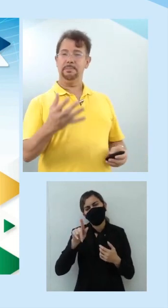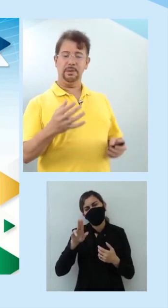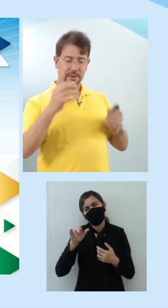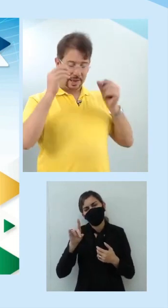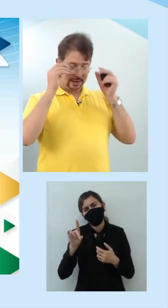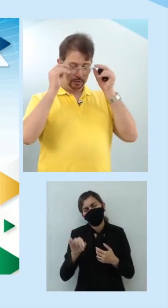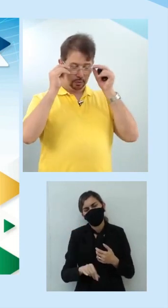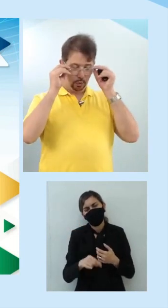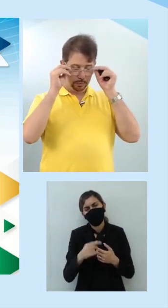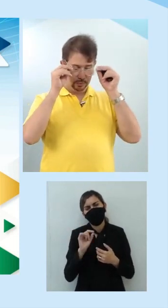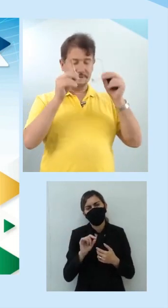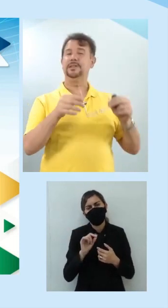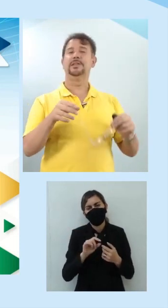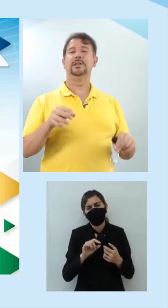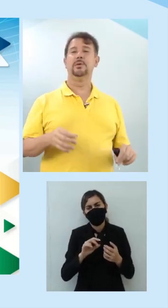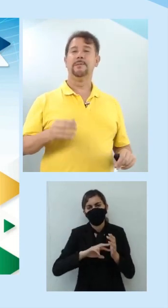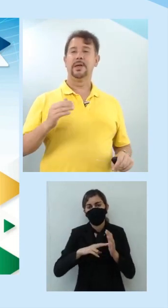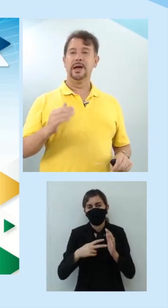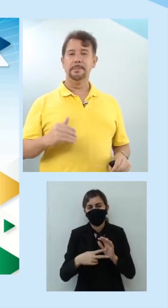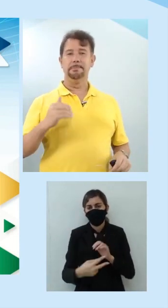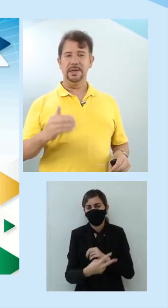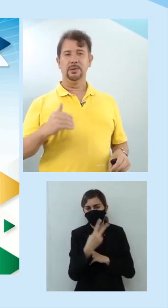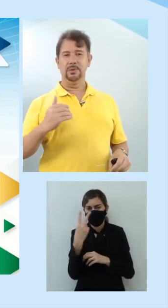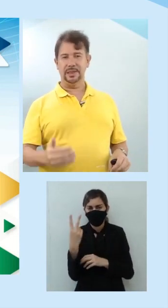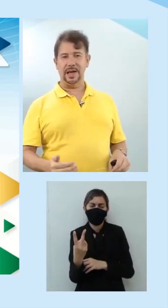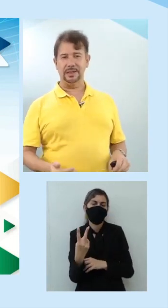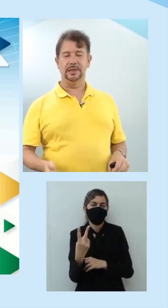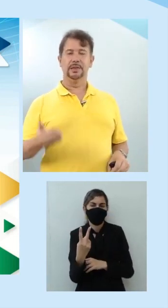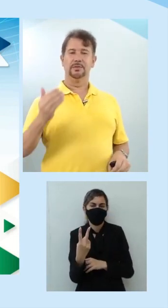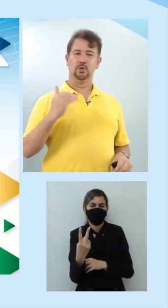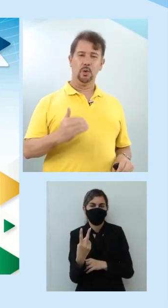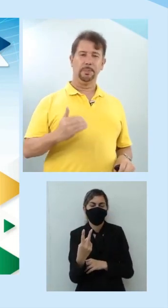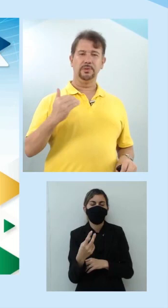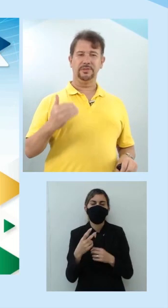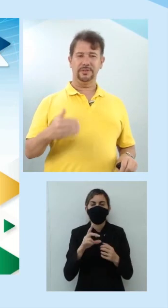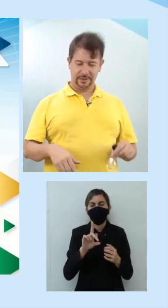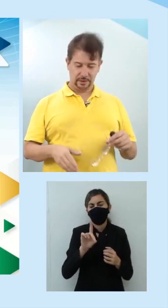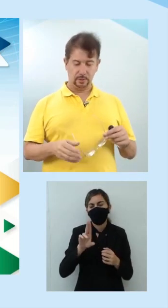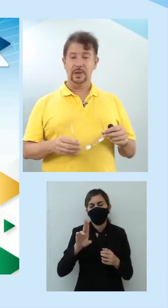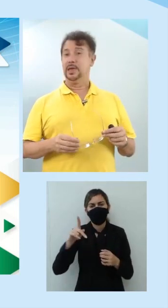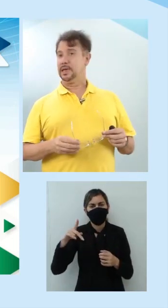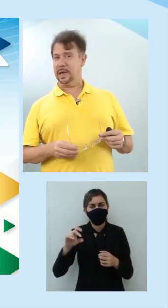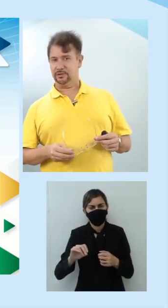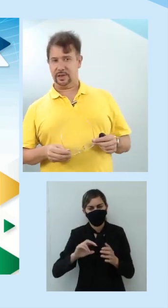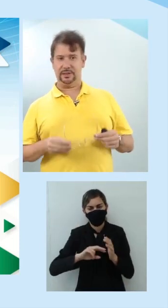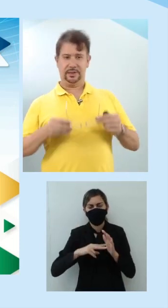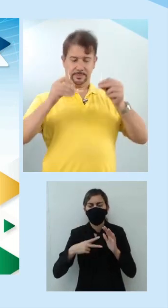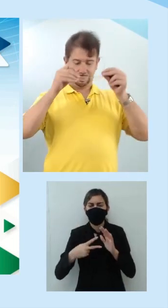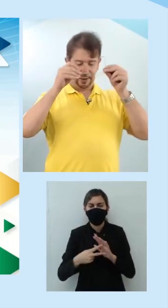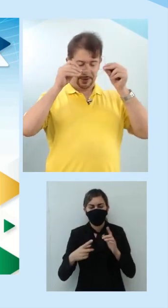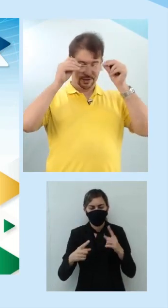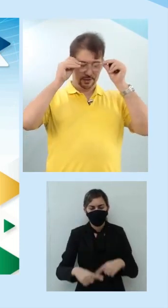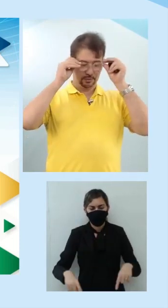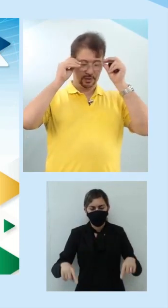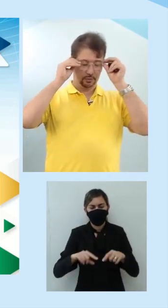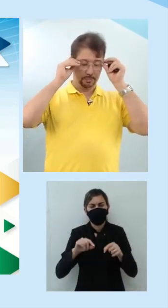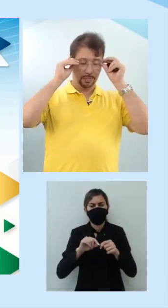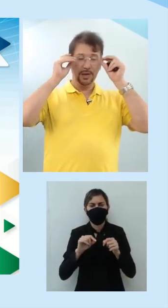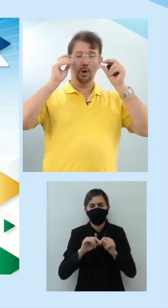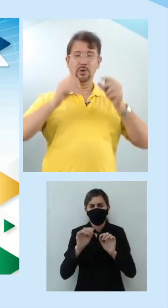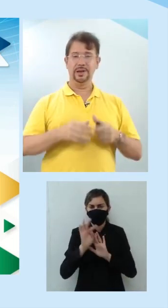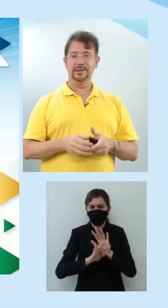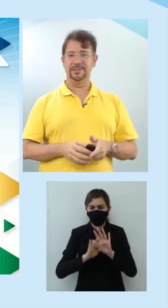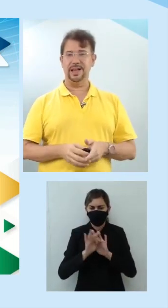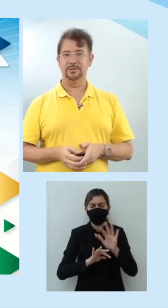que é ambiguidade? Duplo sentido. Ambiguidade. Duplo sentido. E a gente, para fazer um texto